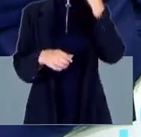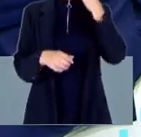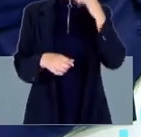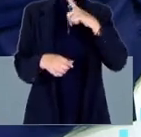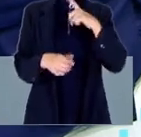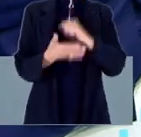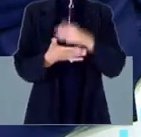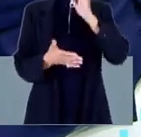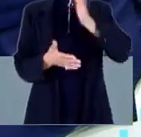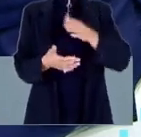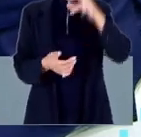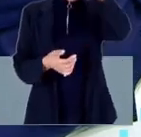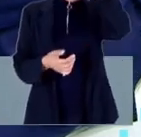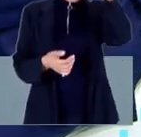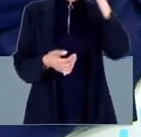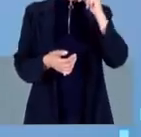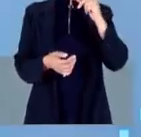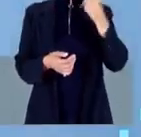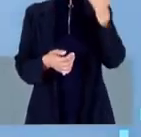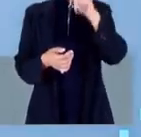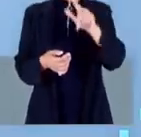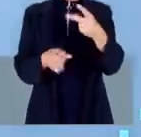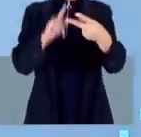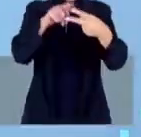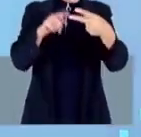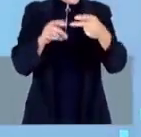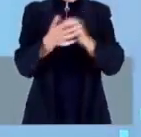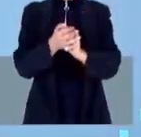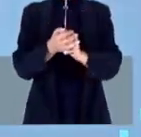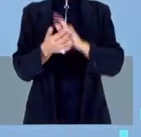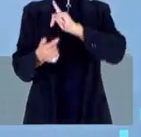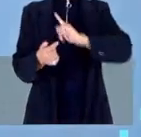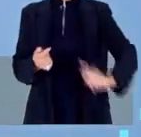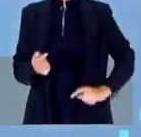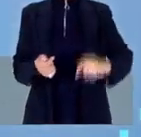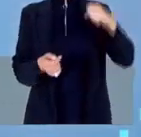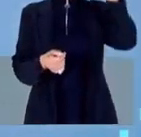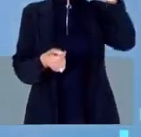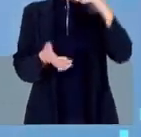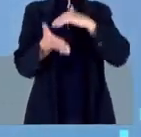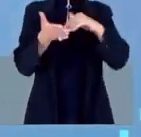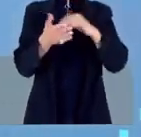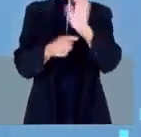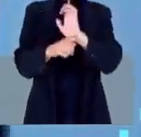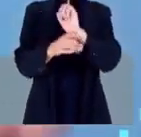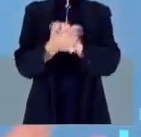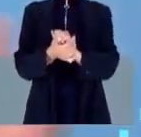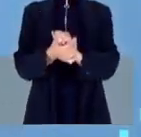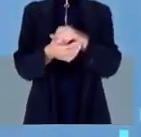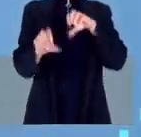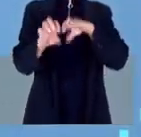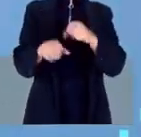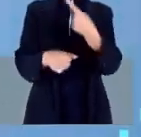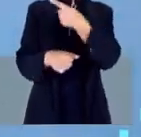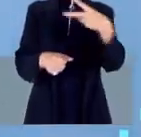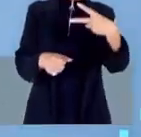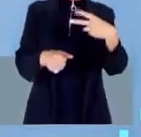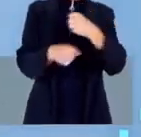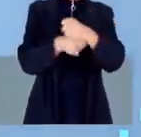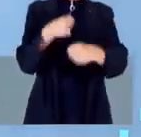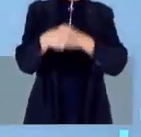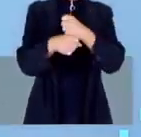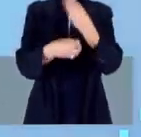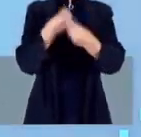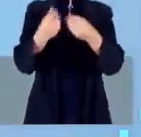já fui prefeita reeleita prefeita esse governadora Senadora secretária de estado dei aula 12 anos de como se